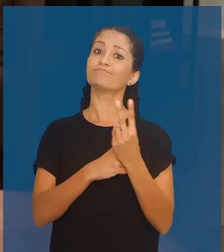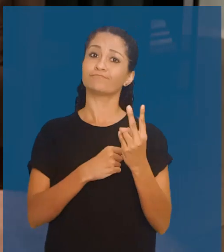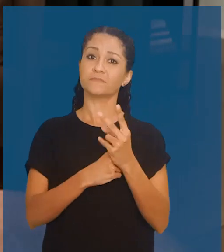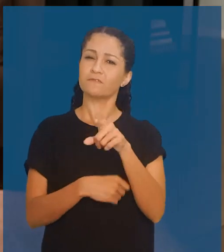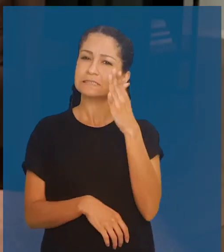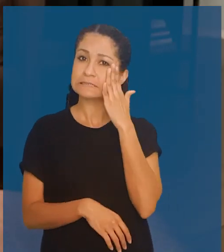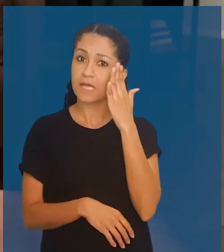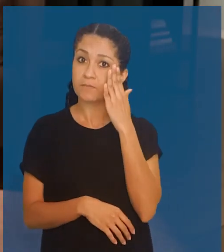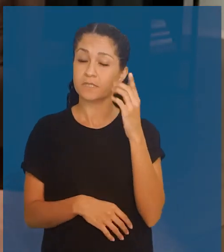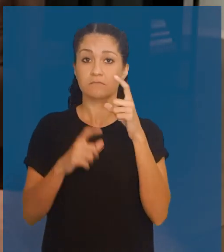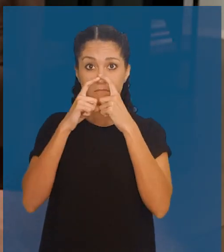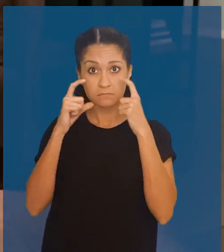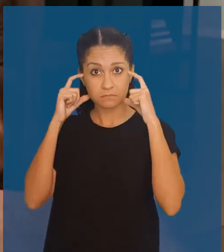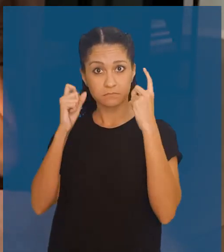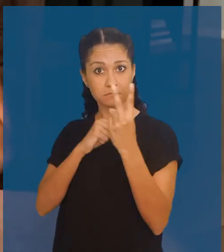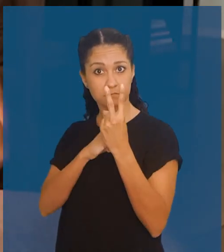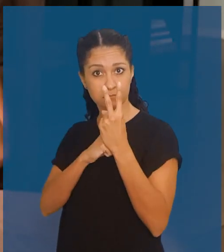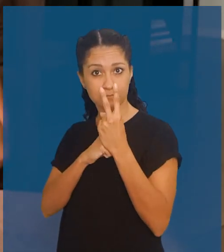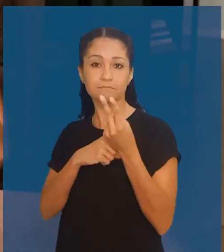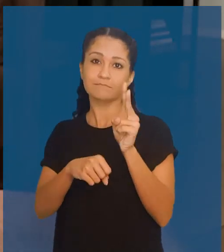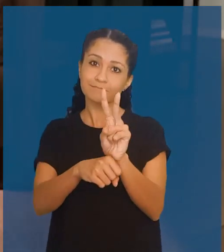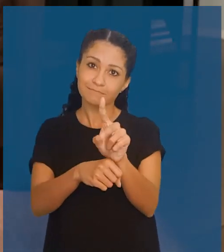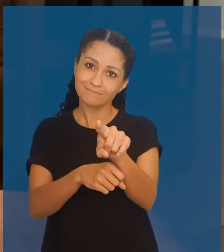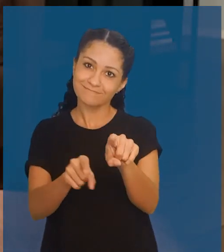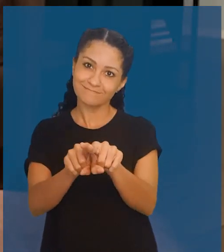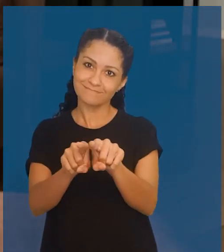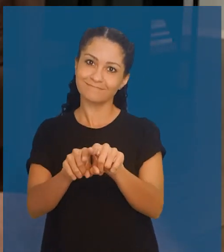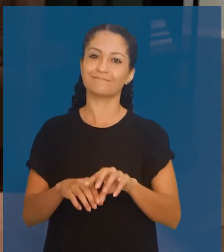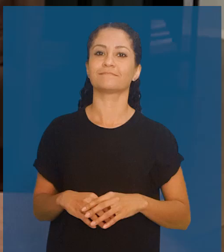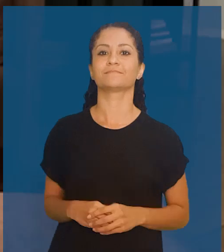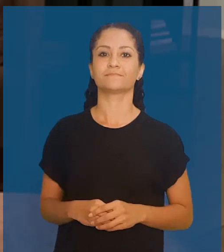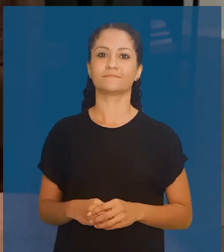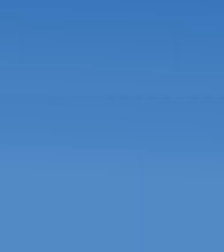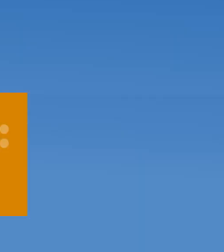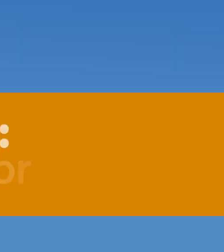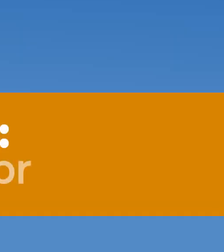E você já sabe, usando máscara, eu cuido de mim e também cuido de você.